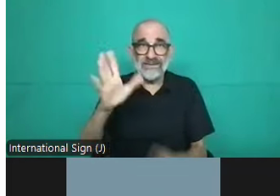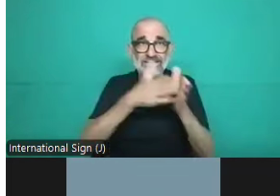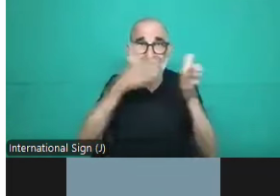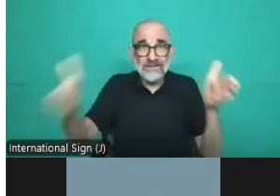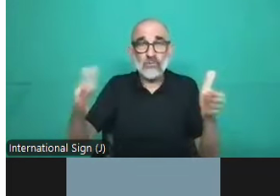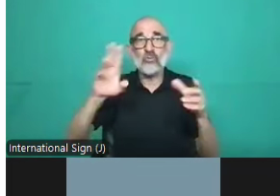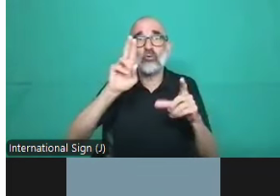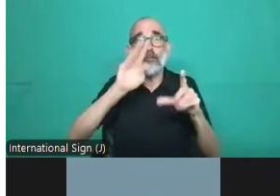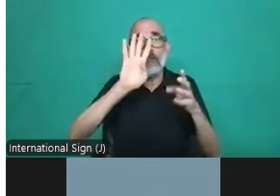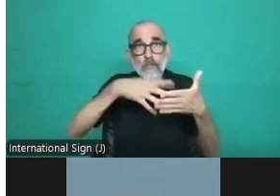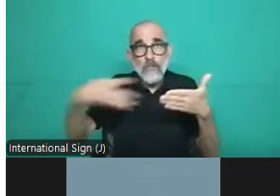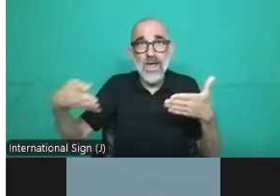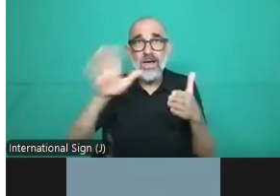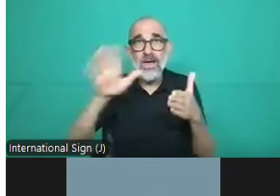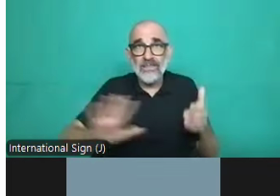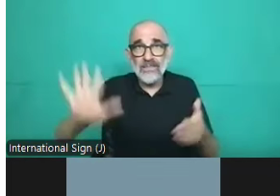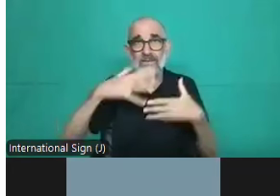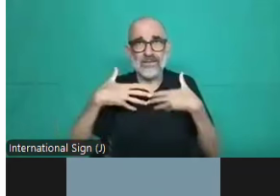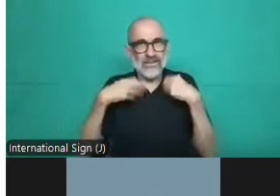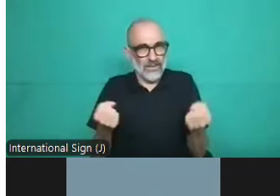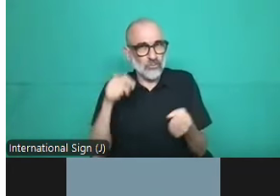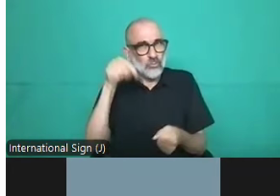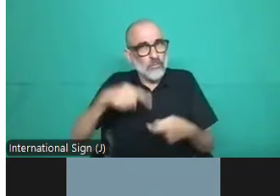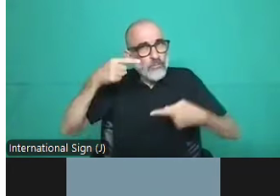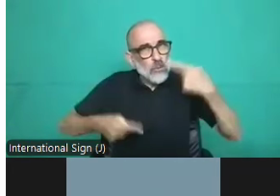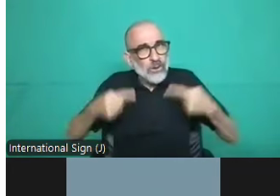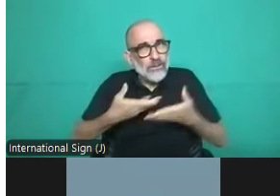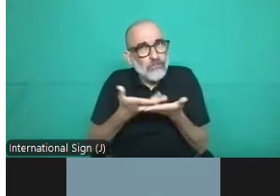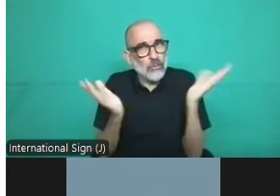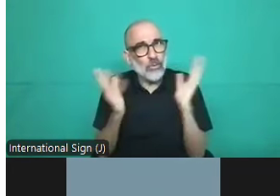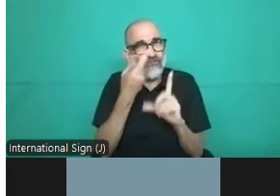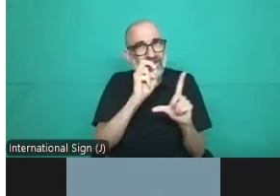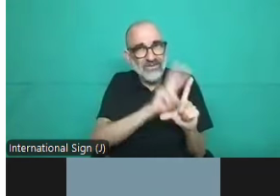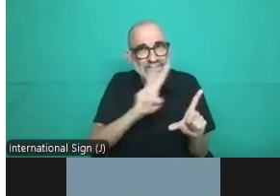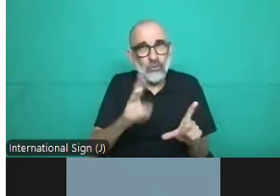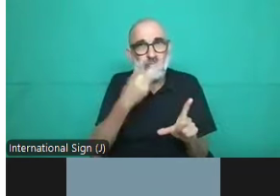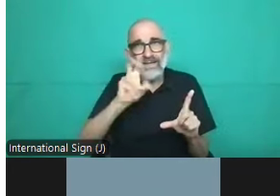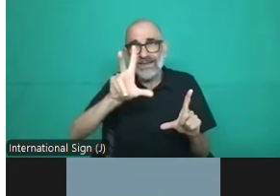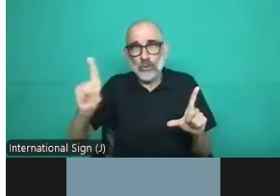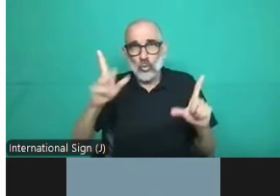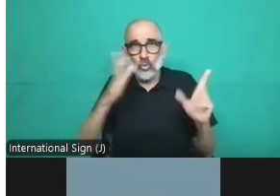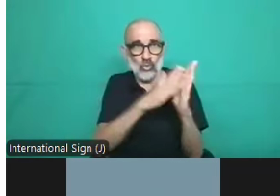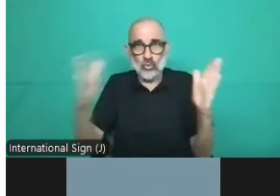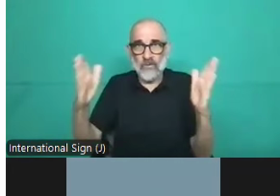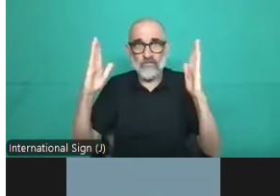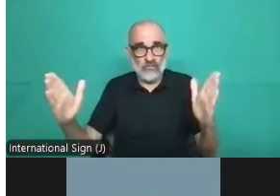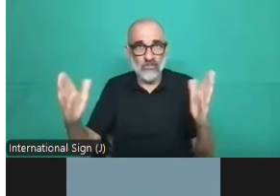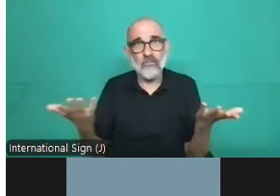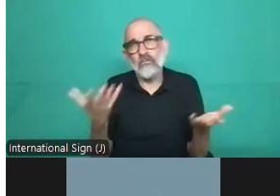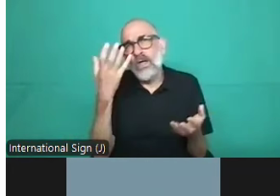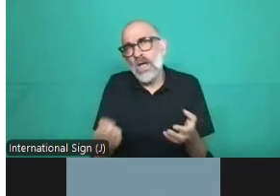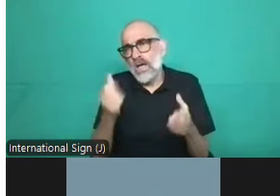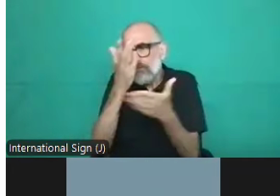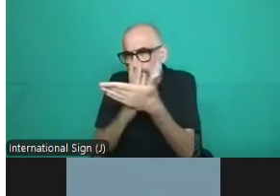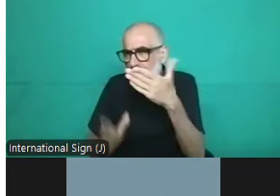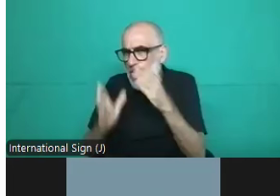e que tem como parte importante um eixo transversal e obrigatório para todos os ministérios do